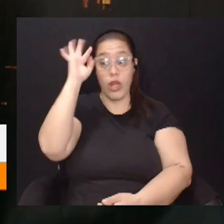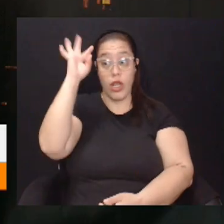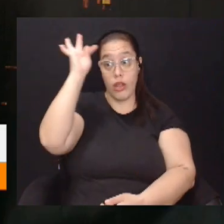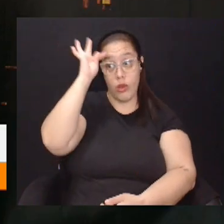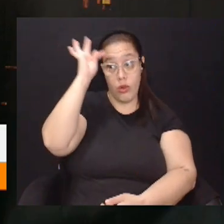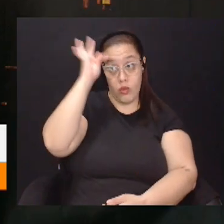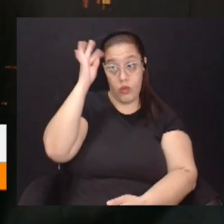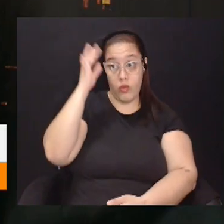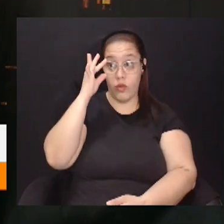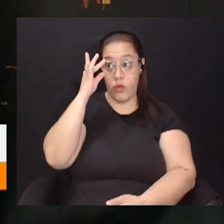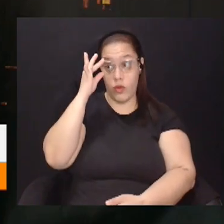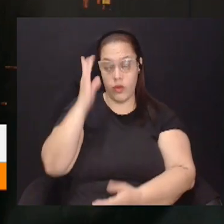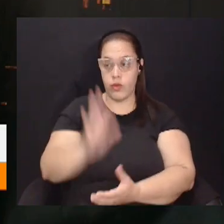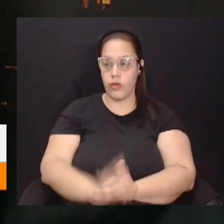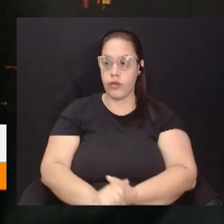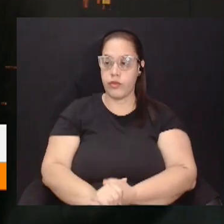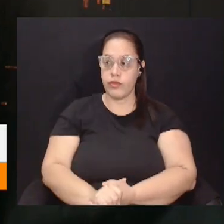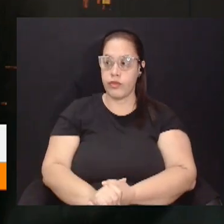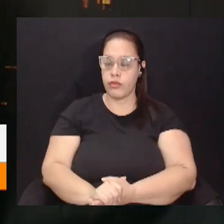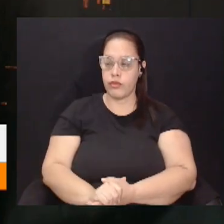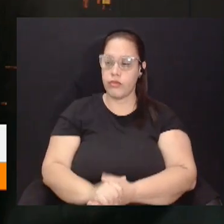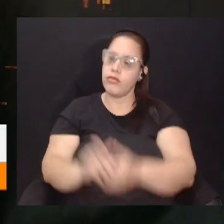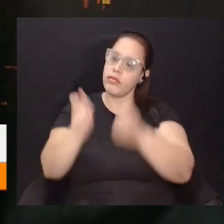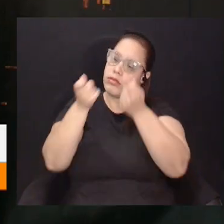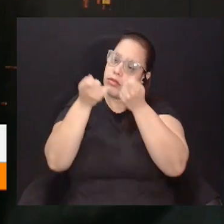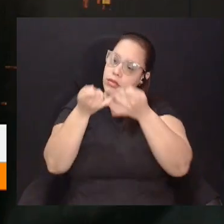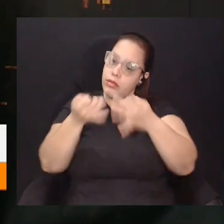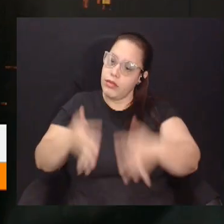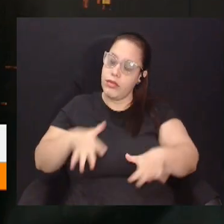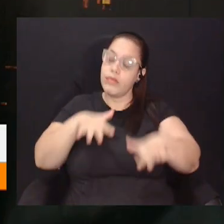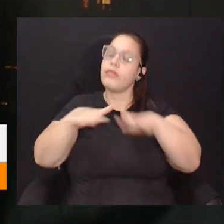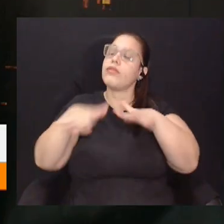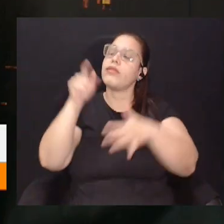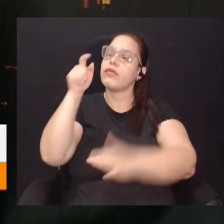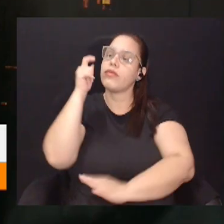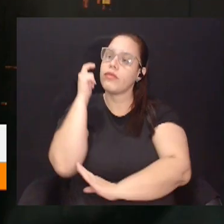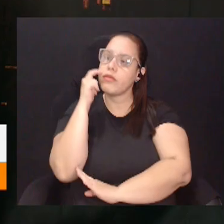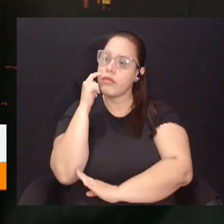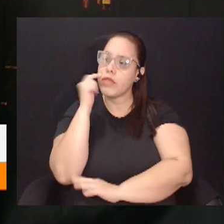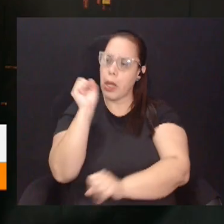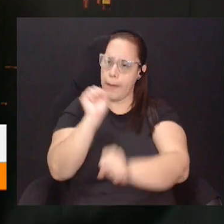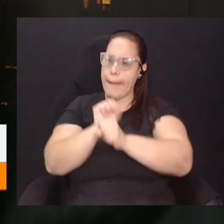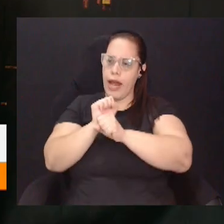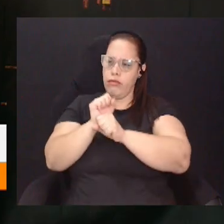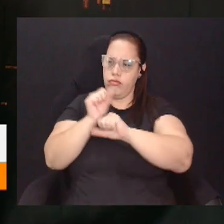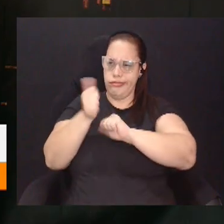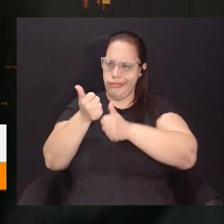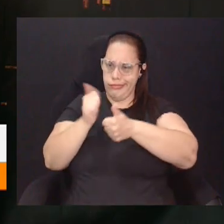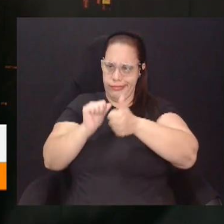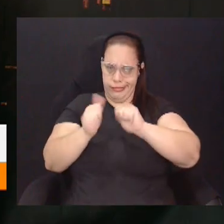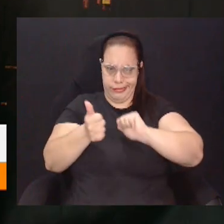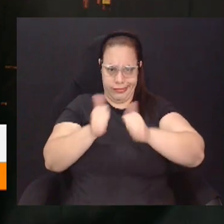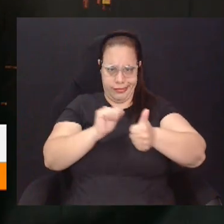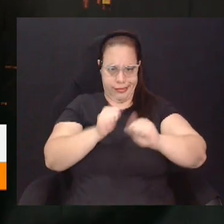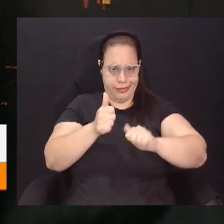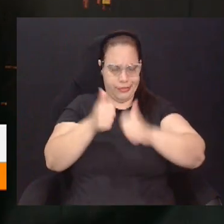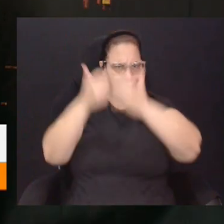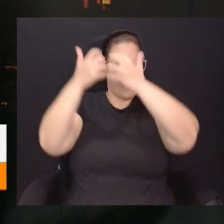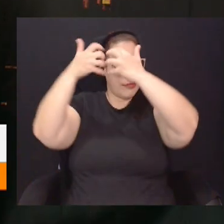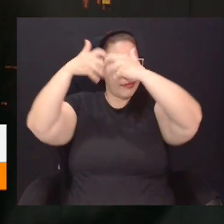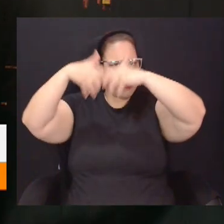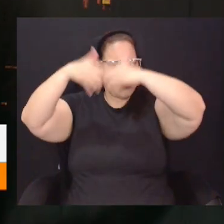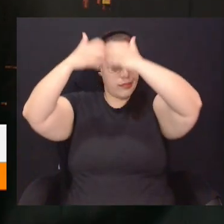que está trazendo para a gente, de repente, um momento em que você para analisar e vai fazer umas lembranças aí, vai ter uns